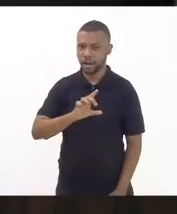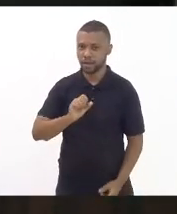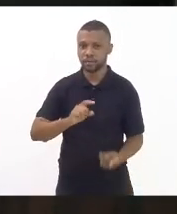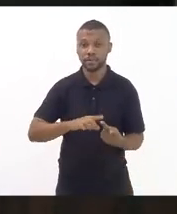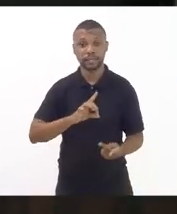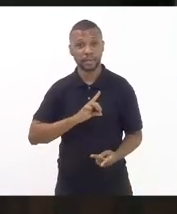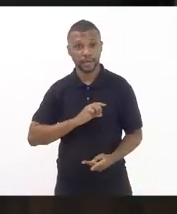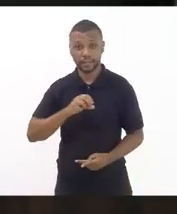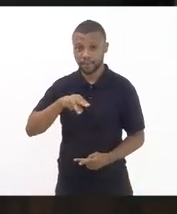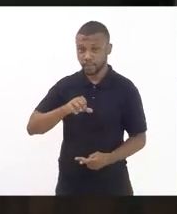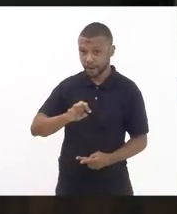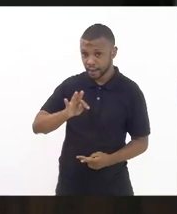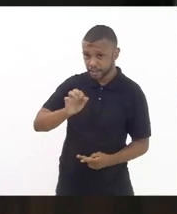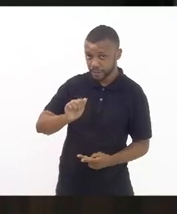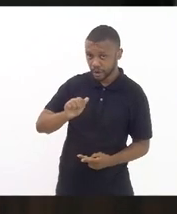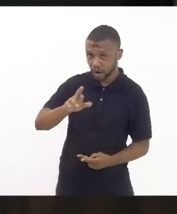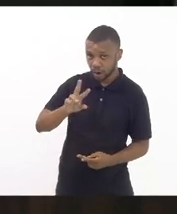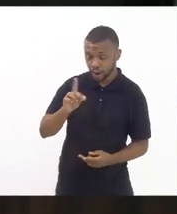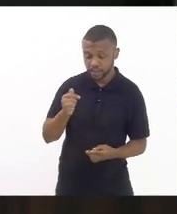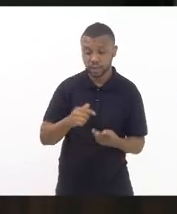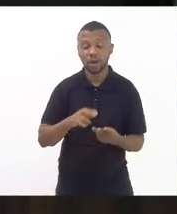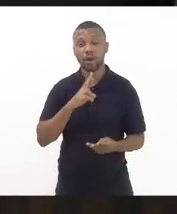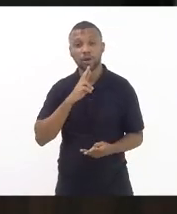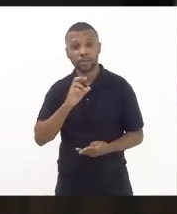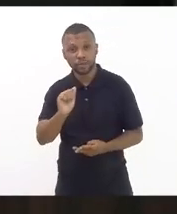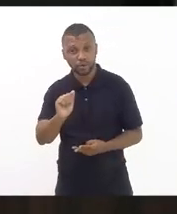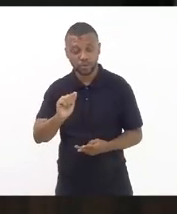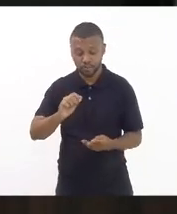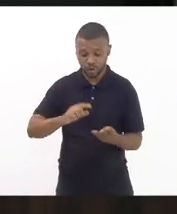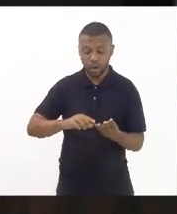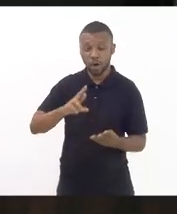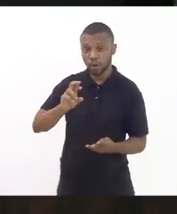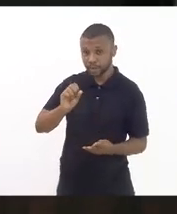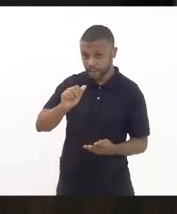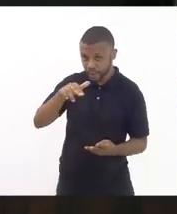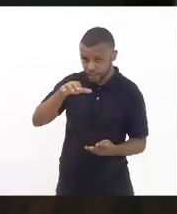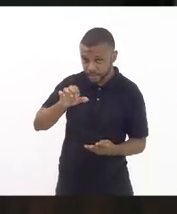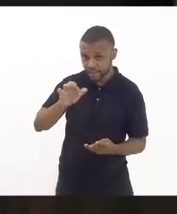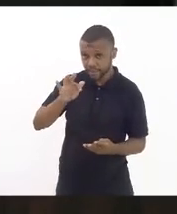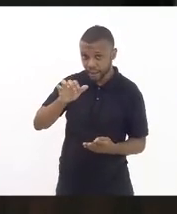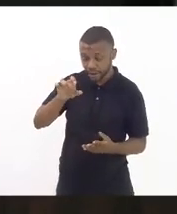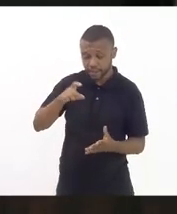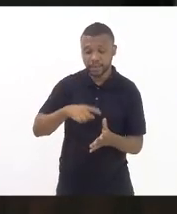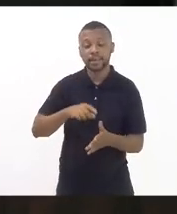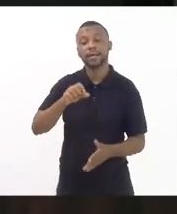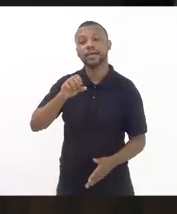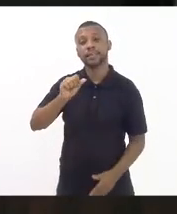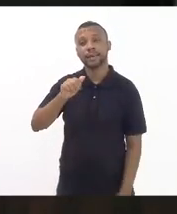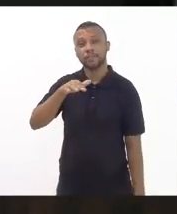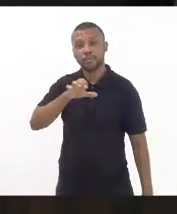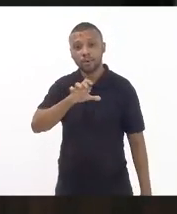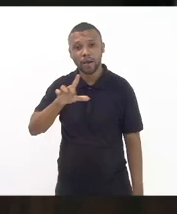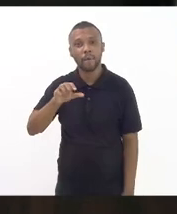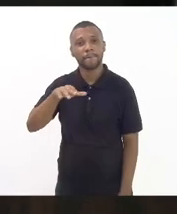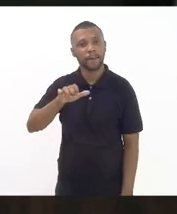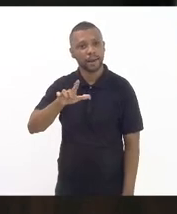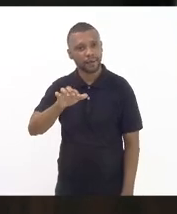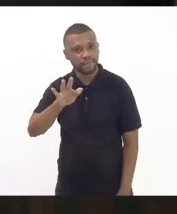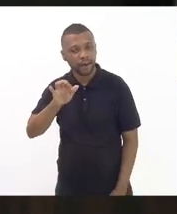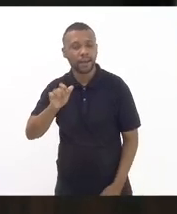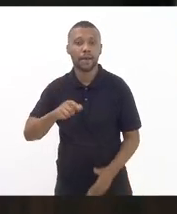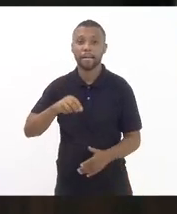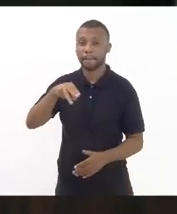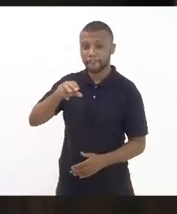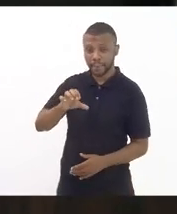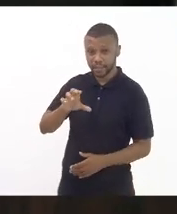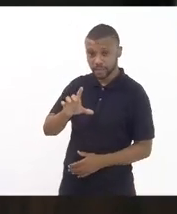Marta Rocha, Márcio Alberto, Rodrigo Amorim, Rosane Félix, Vando Família, Marcos Miller, Samuel Malafaia, Dionísio Lins, Marcelo Cabeleireiro,